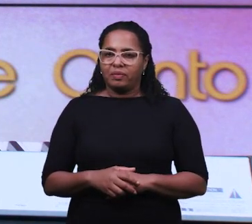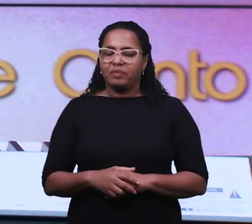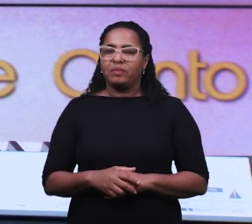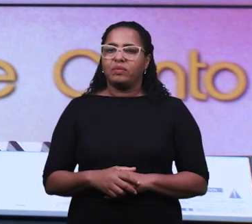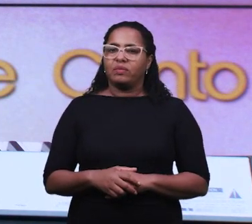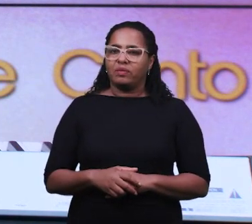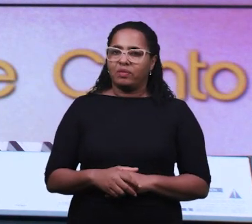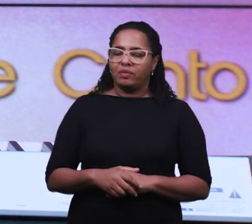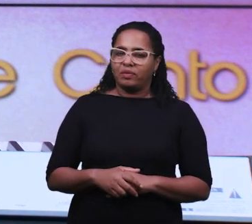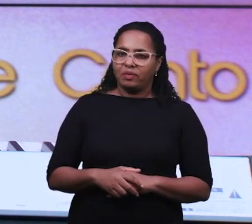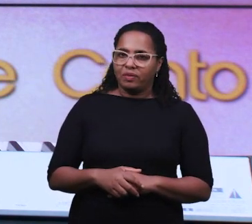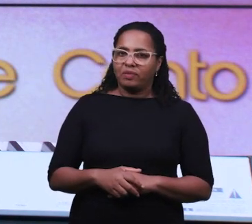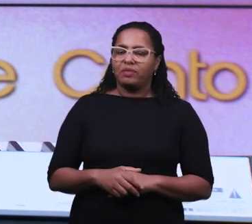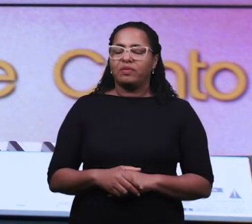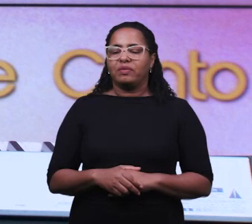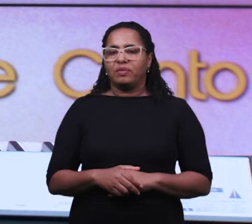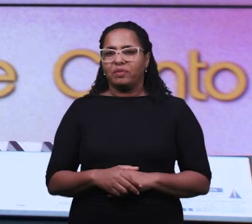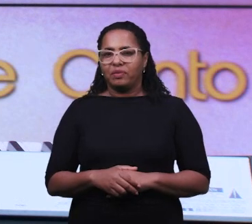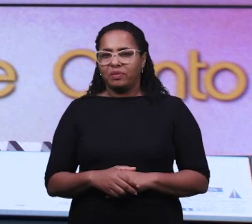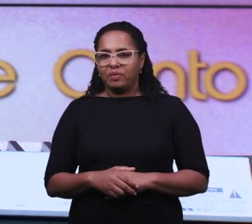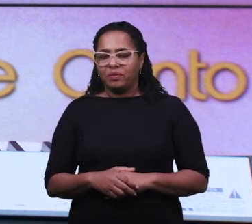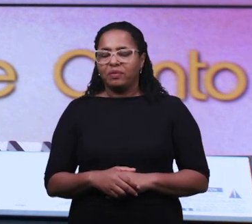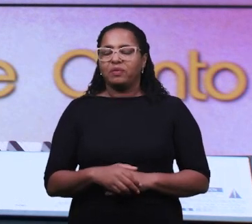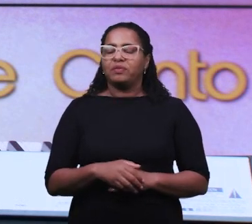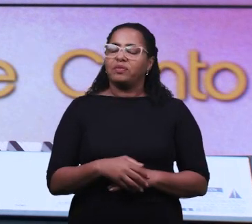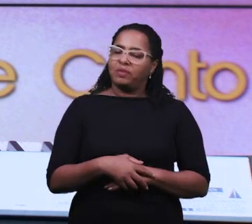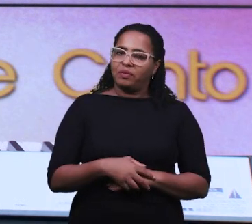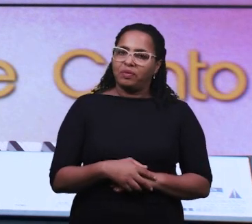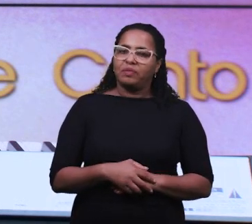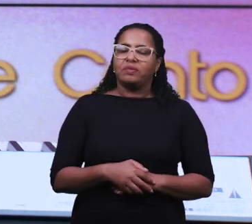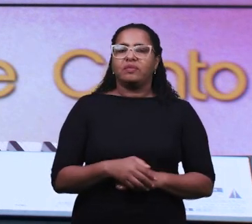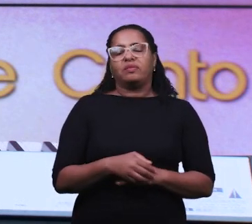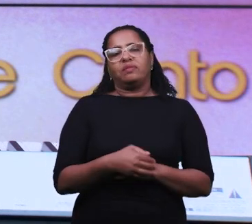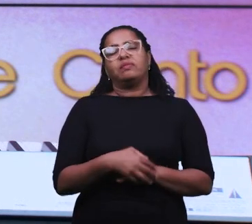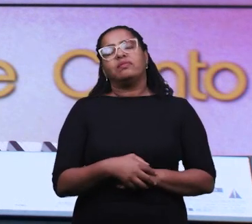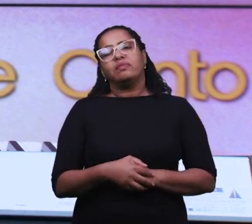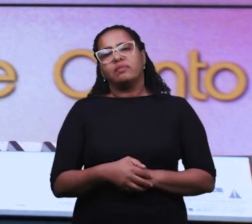E, A, O, U.